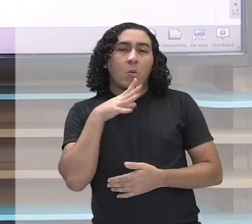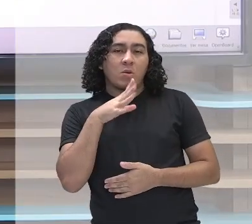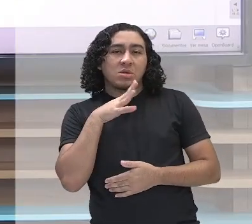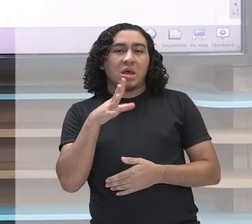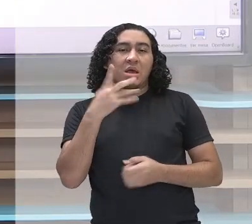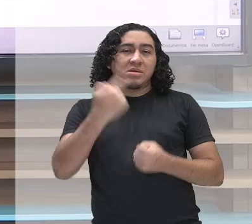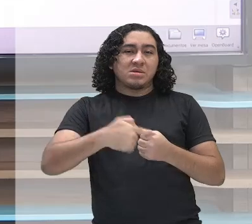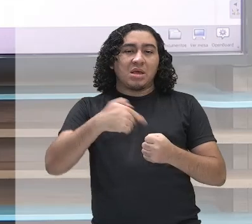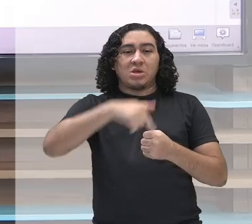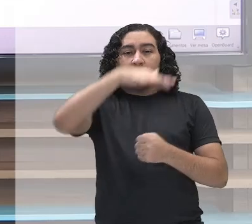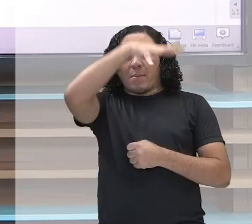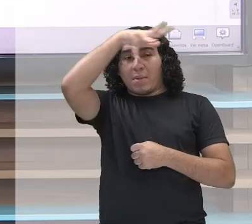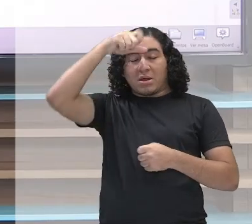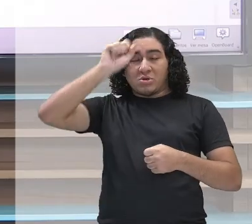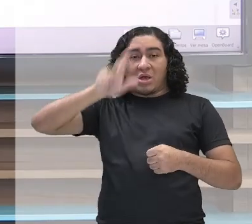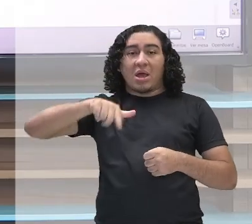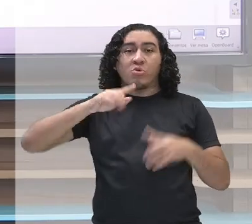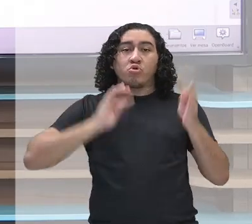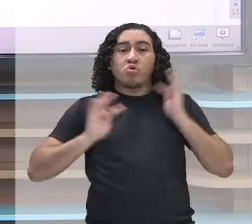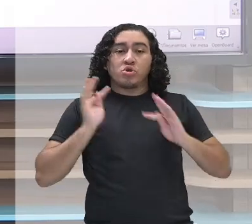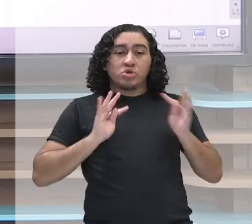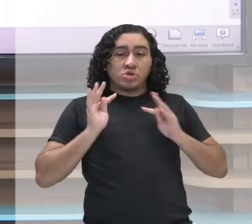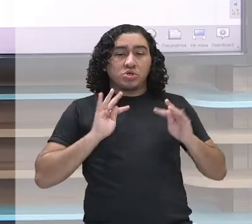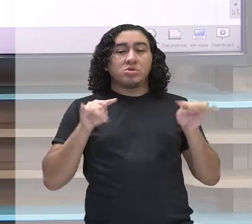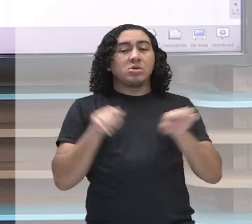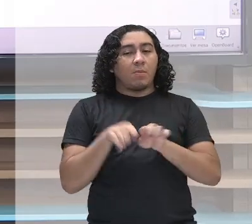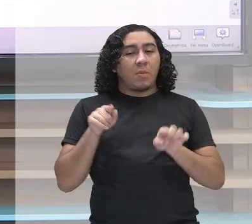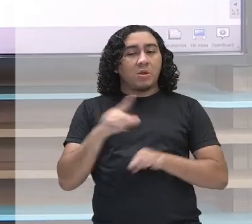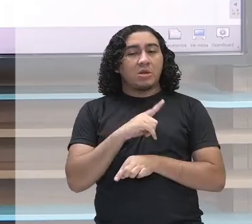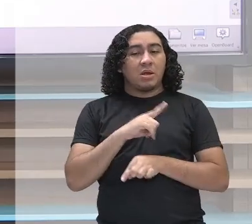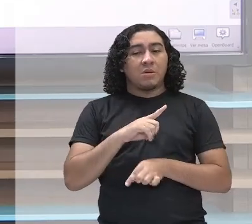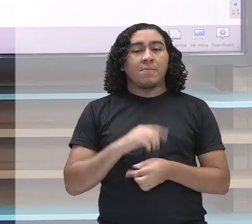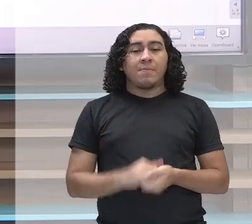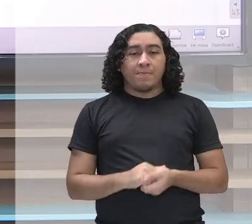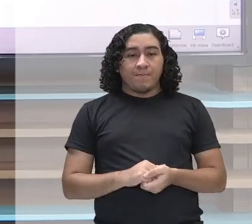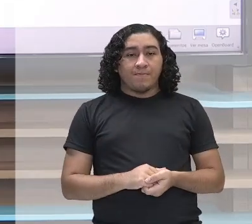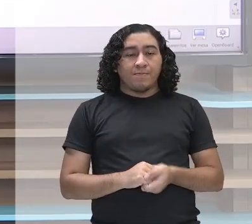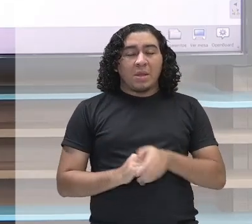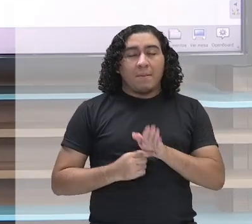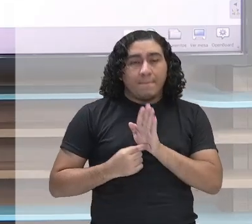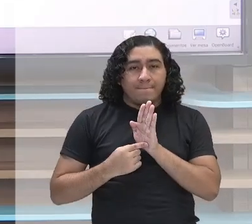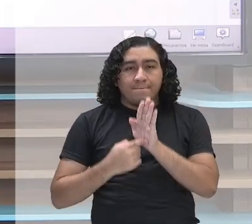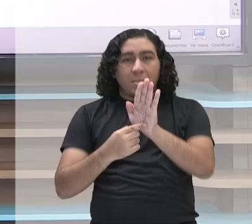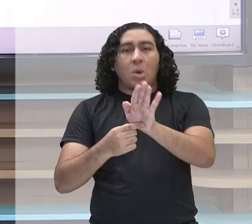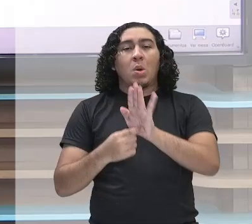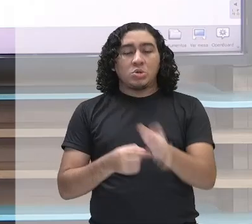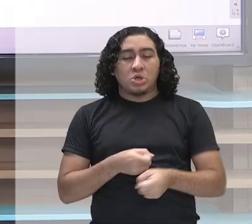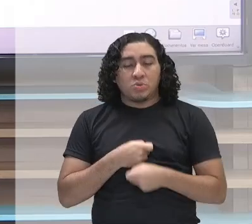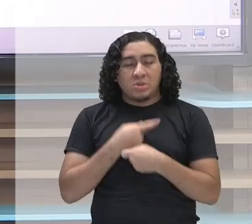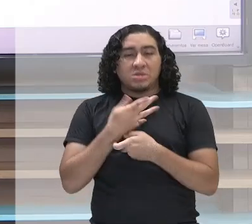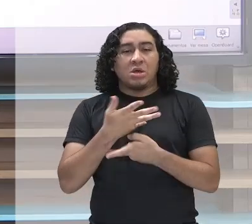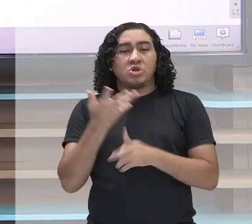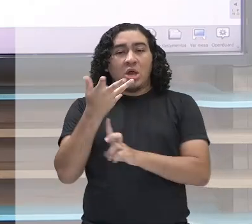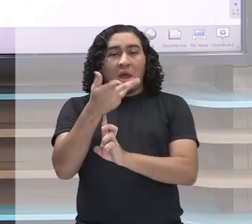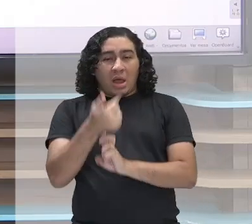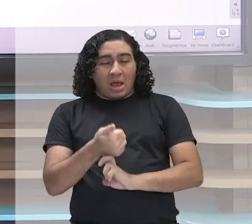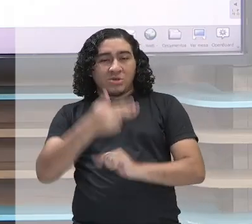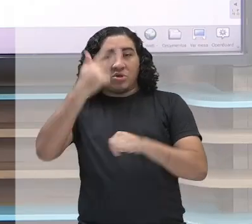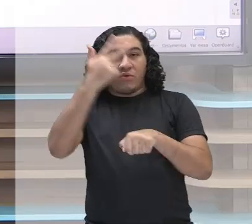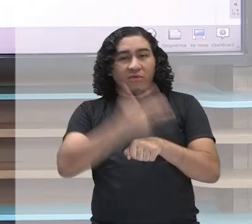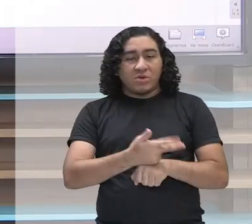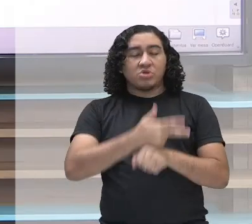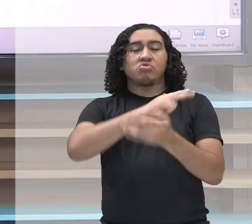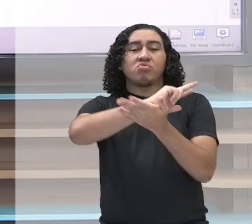Manaus, é considerado um dos pontos turísticos, onde também tem ali apresentações, exposições de arte, de livros, entre